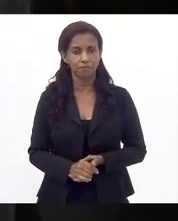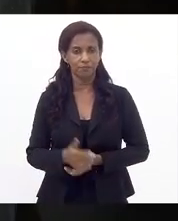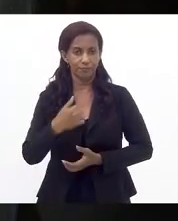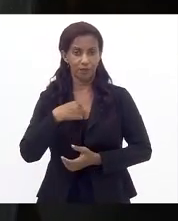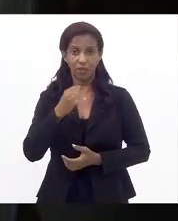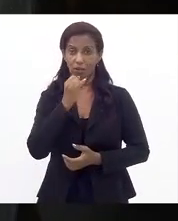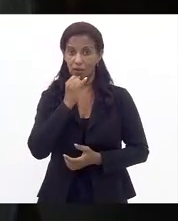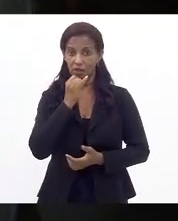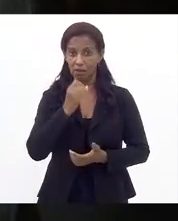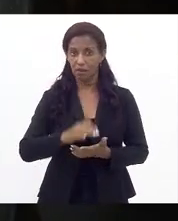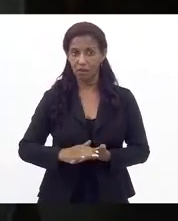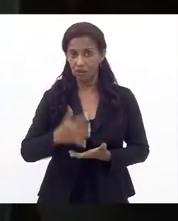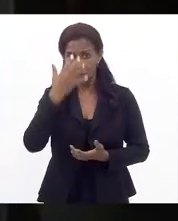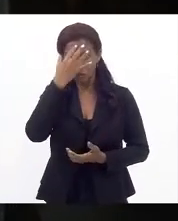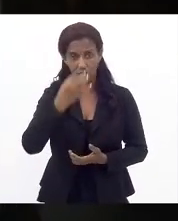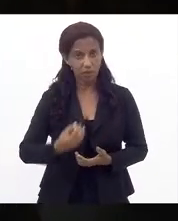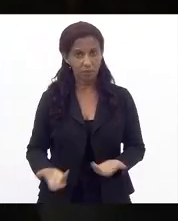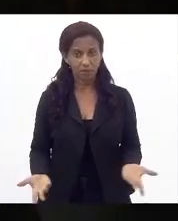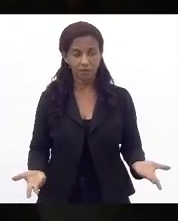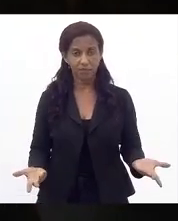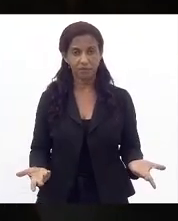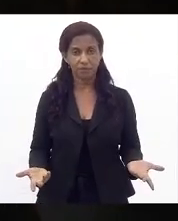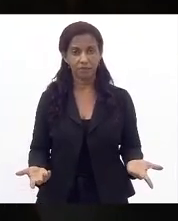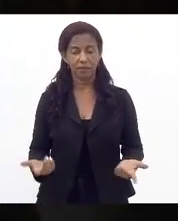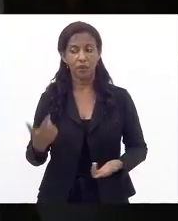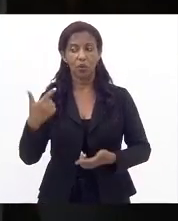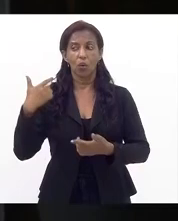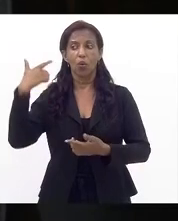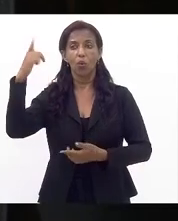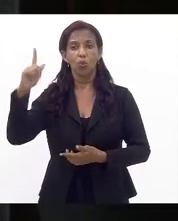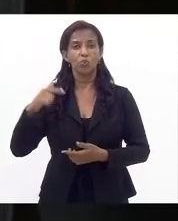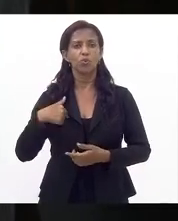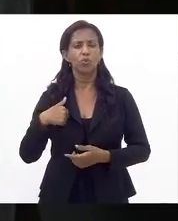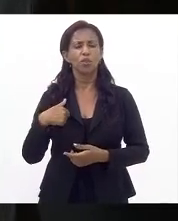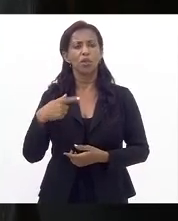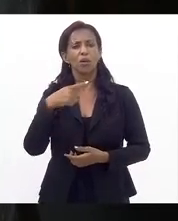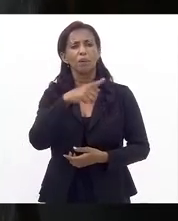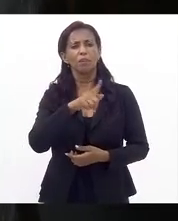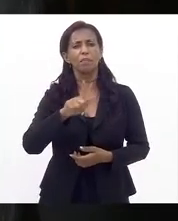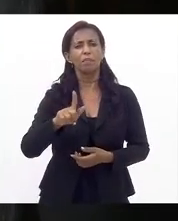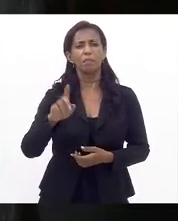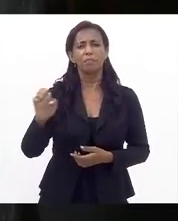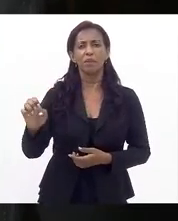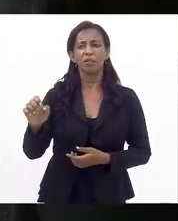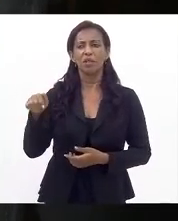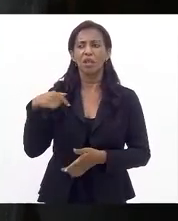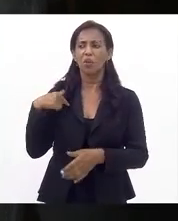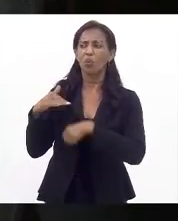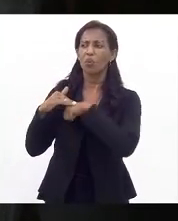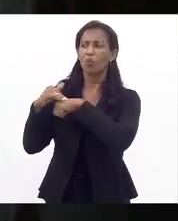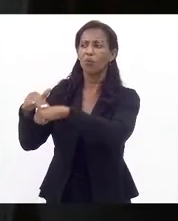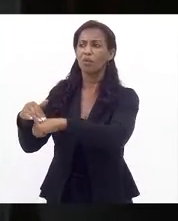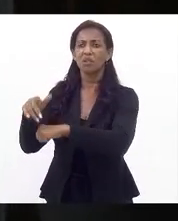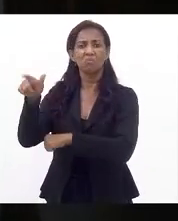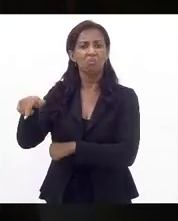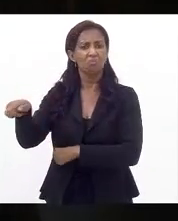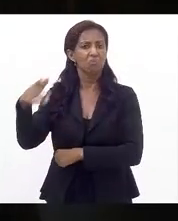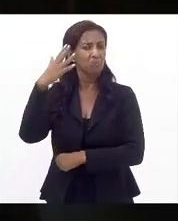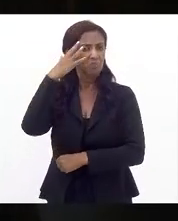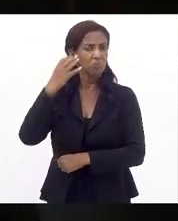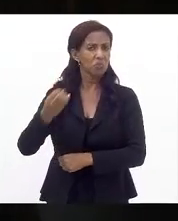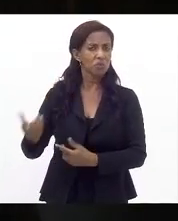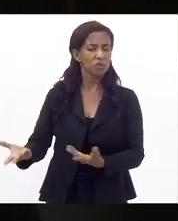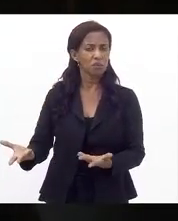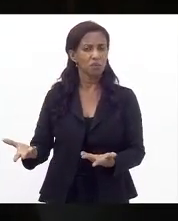exemplo não sabia outro dia conversei com isso a procuradoria procurando Eu também não sabia então